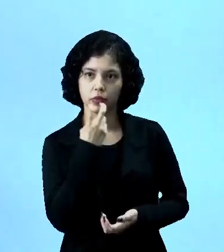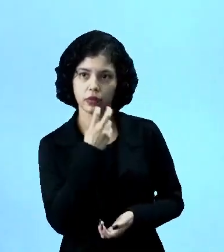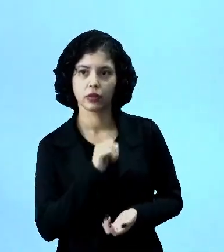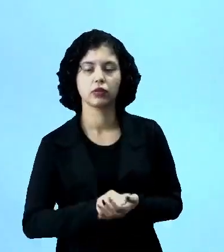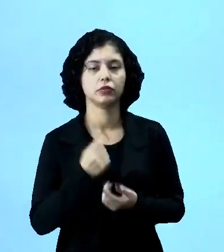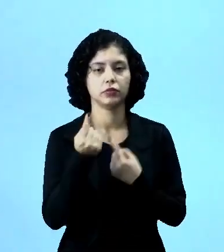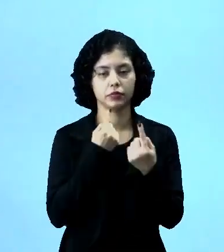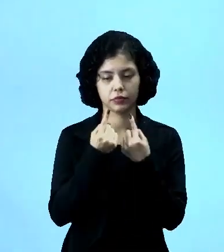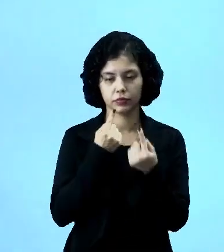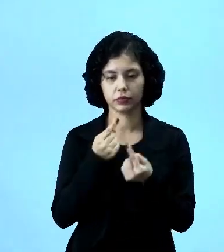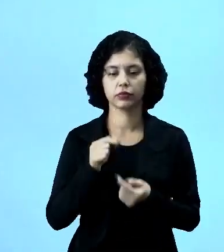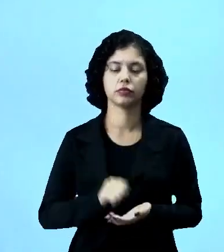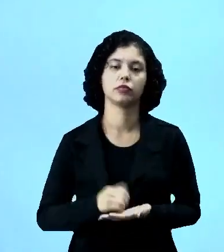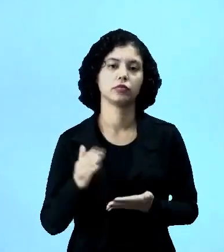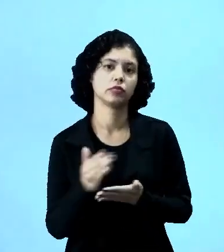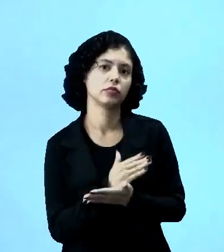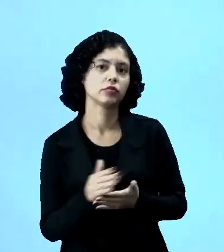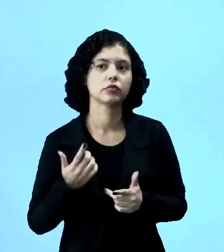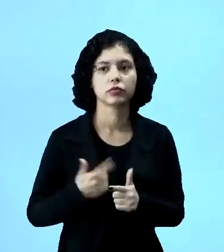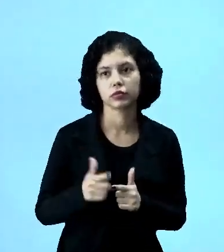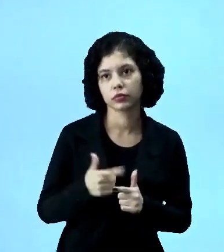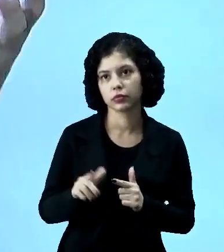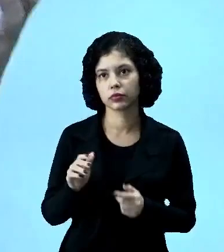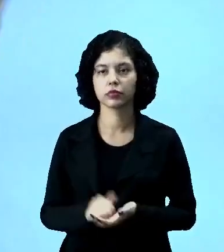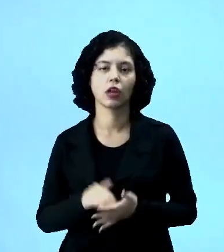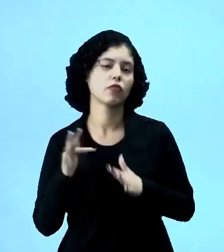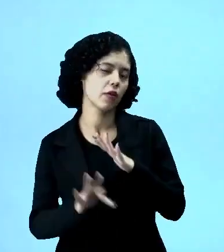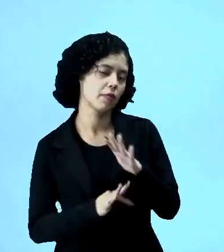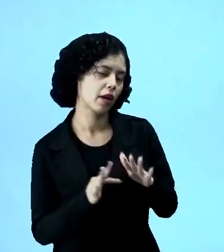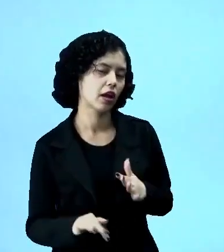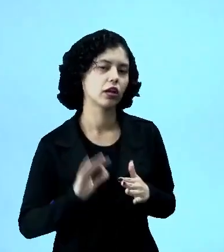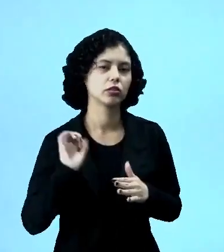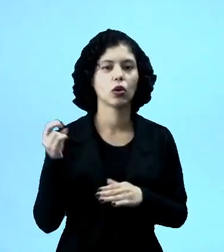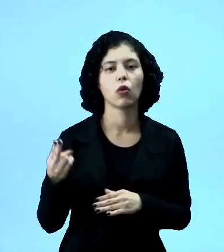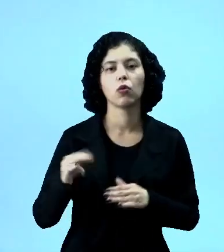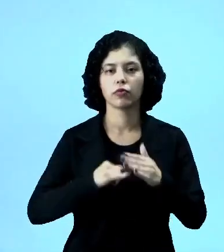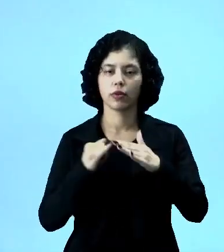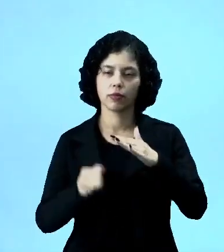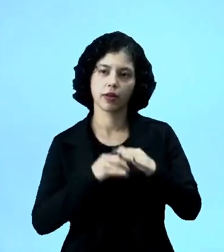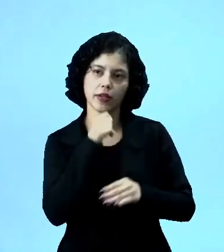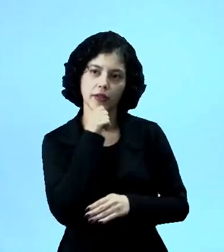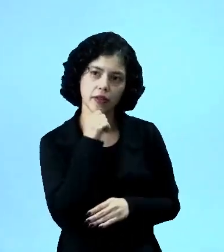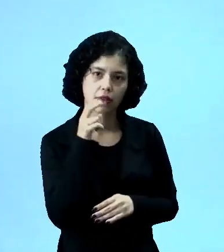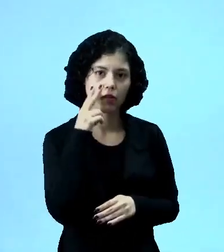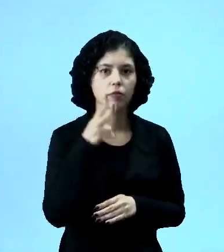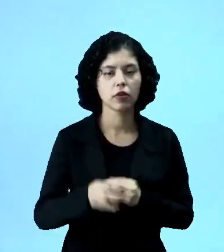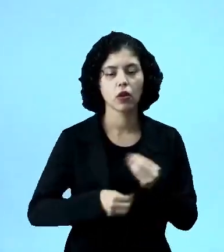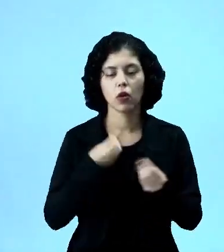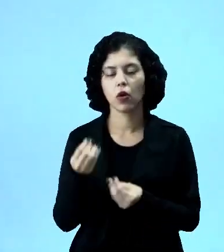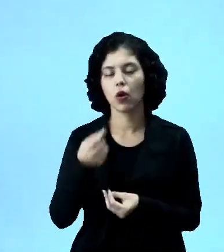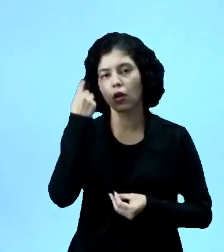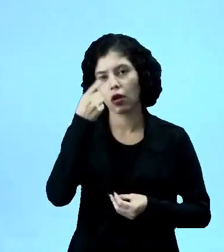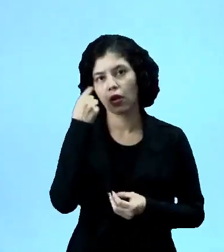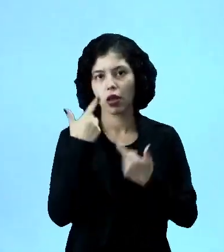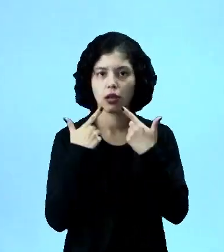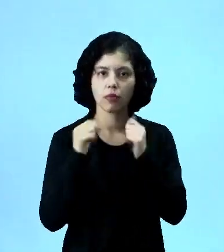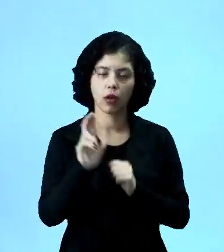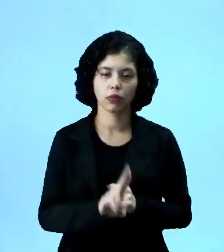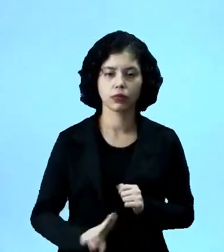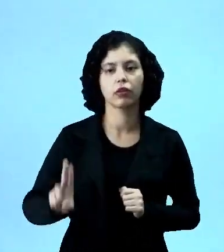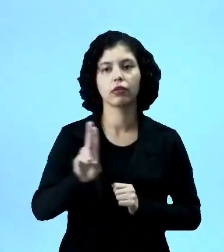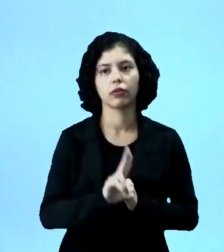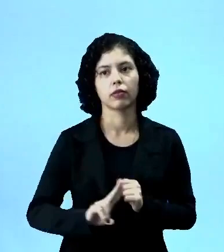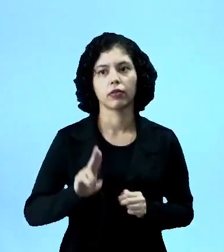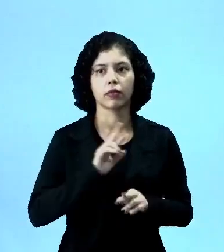nos diálogos, em algumas situações, né, formais, outras informais. Nós vamos ver como a língua espanhola é